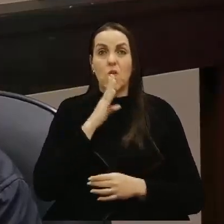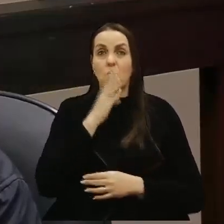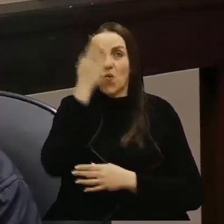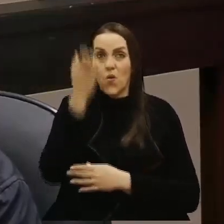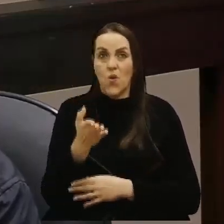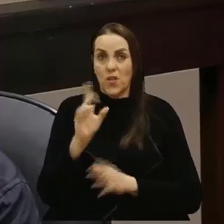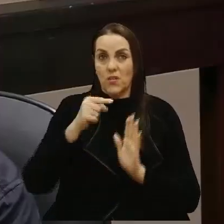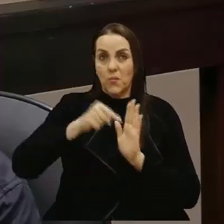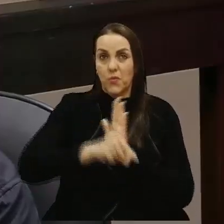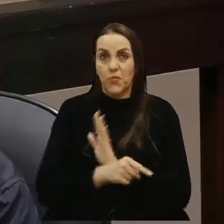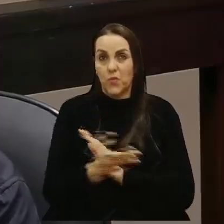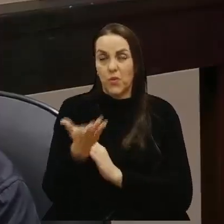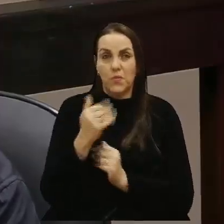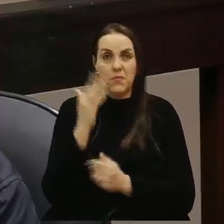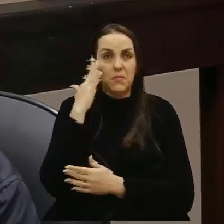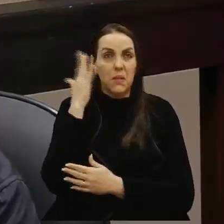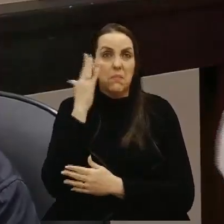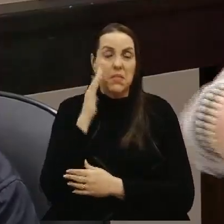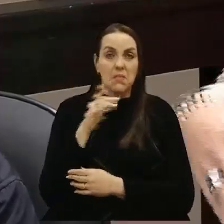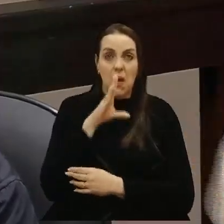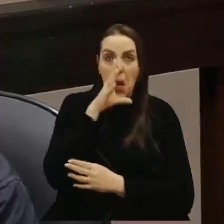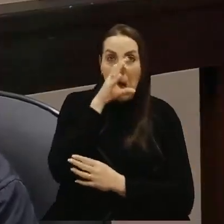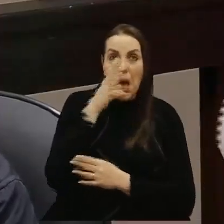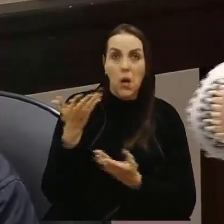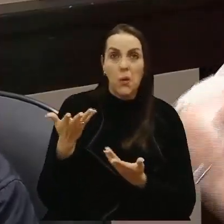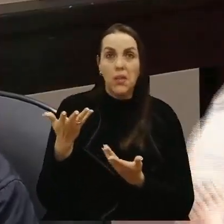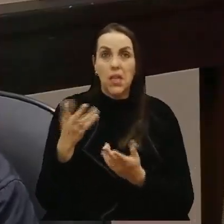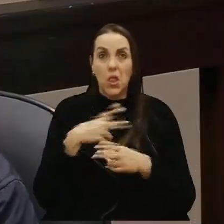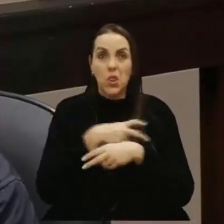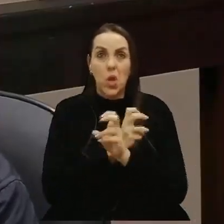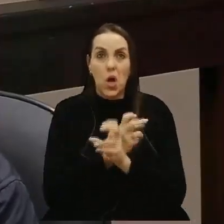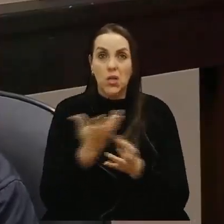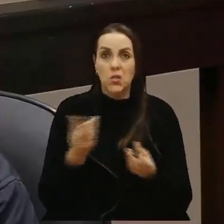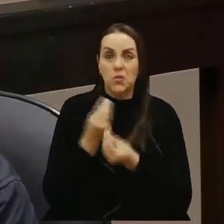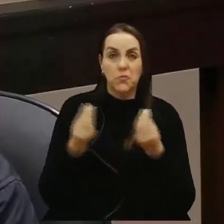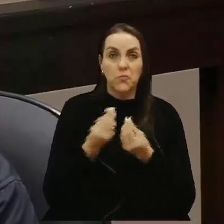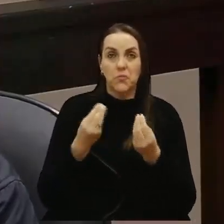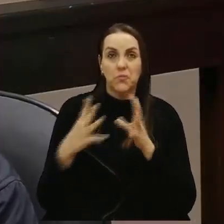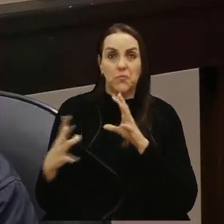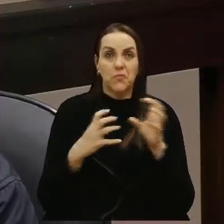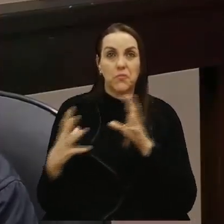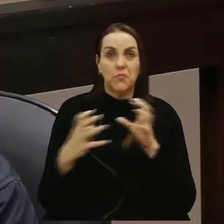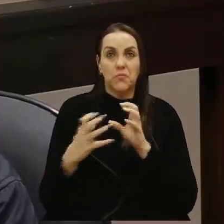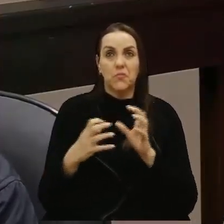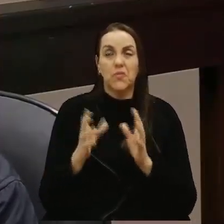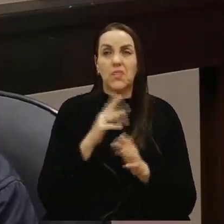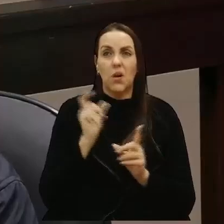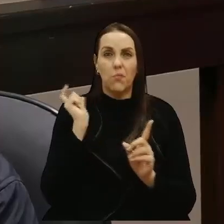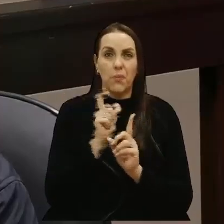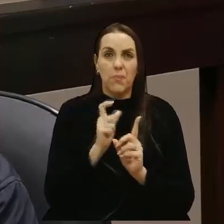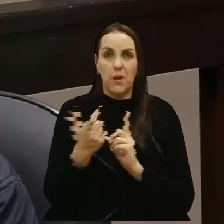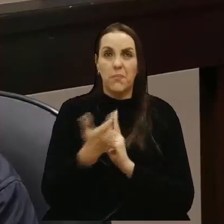a fundo para saber se vai aguentar esse ambiente tóxico como a gente vai montar aqui. Então, vamos deixar as ofensas